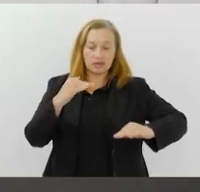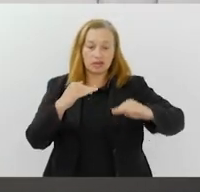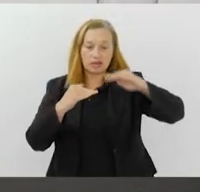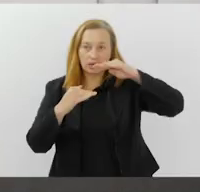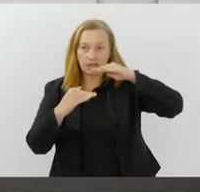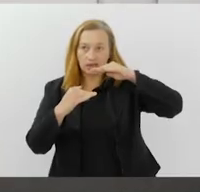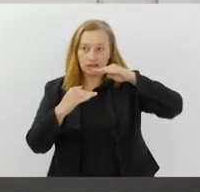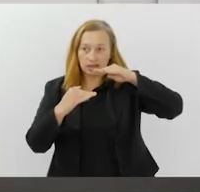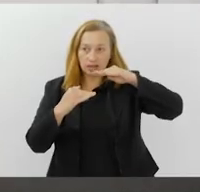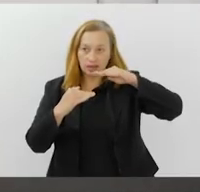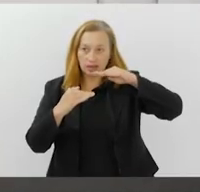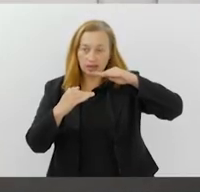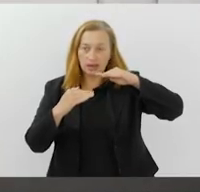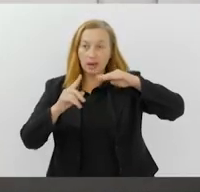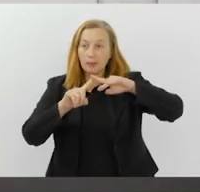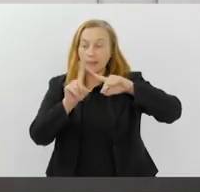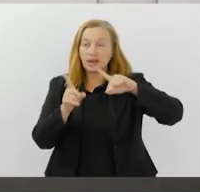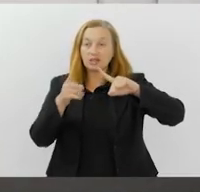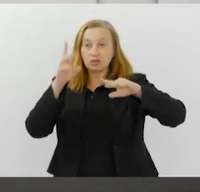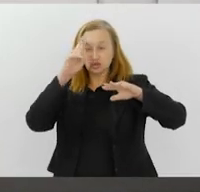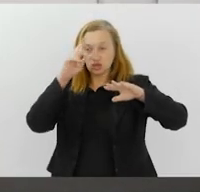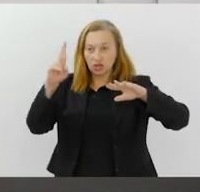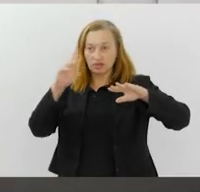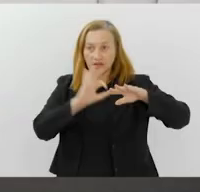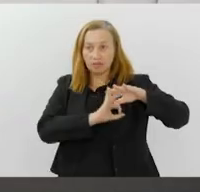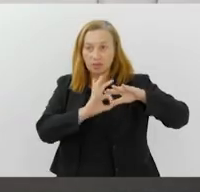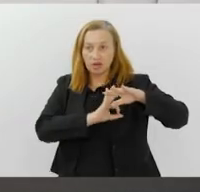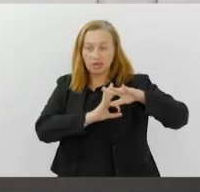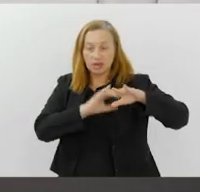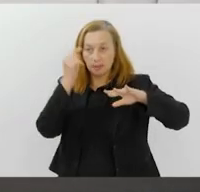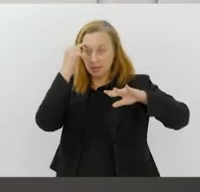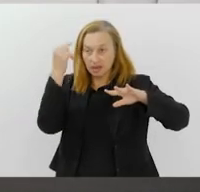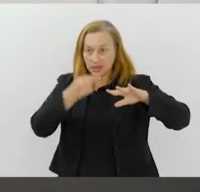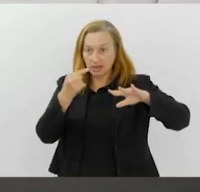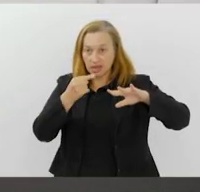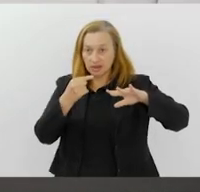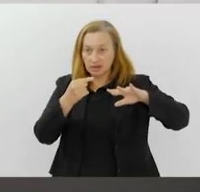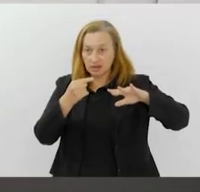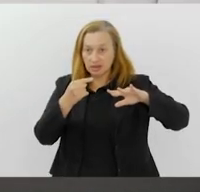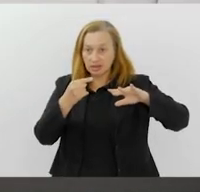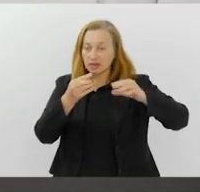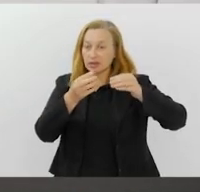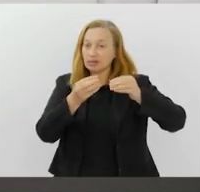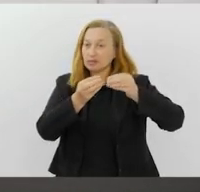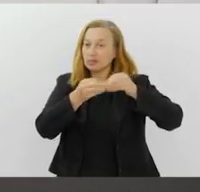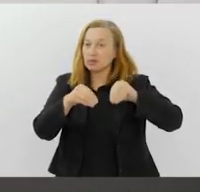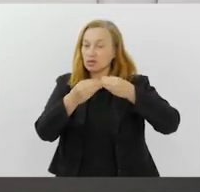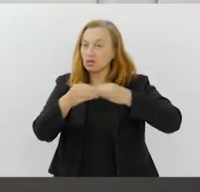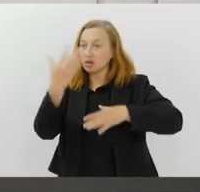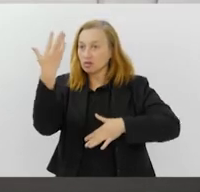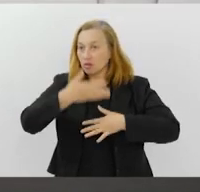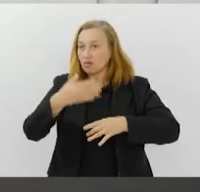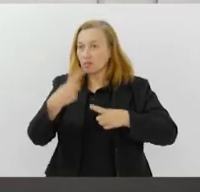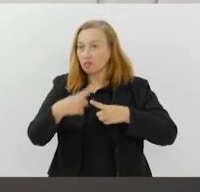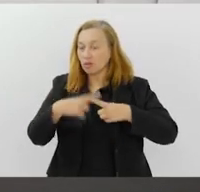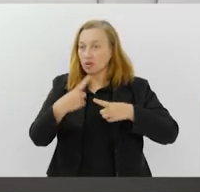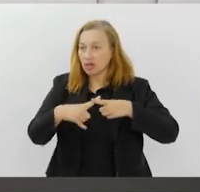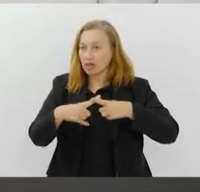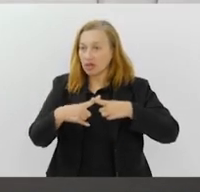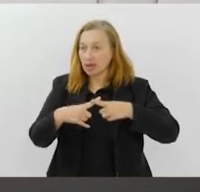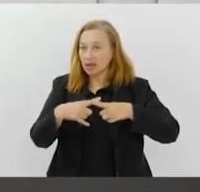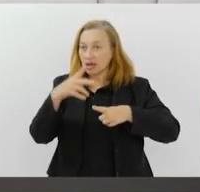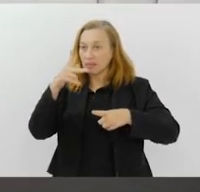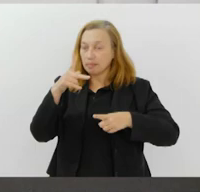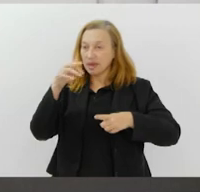era um dos mandantes e eles tiveram obstruído o trabalho de produção de provas porque eles estava abaixo de quem